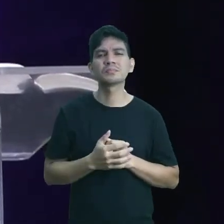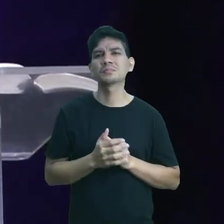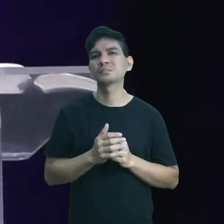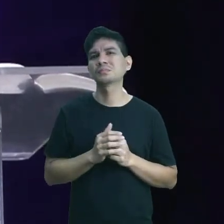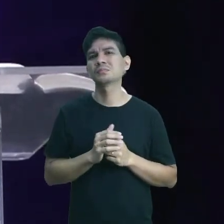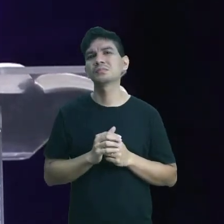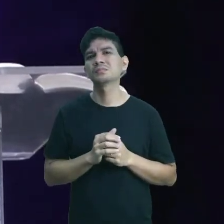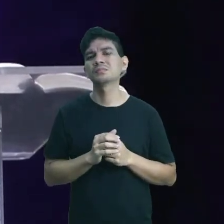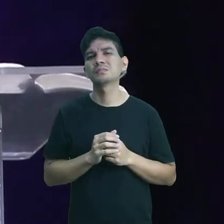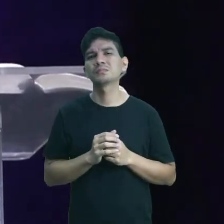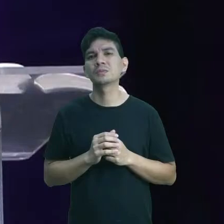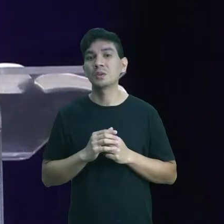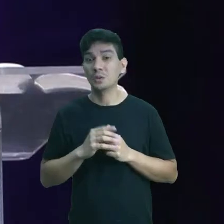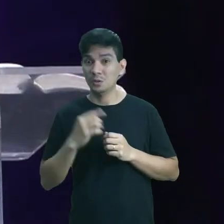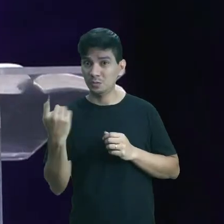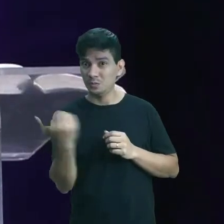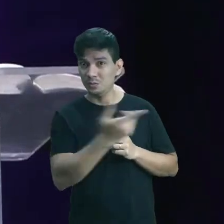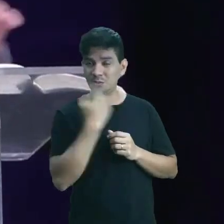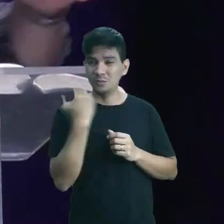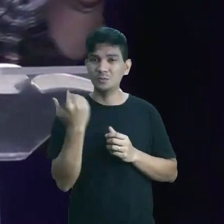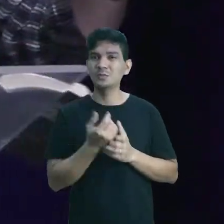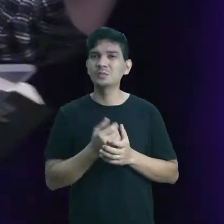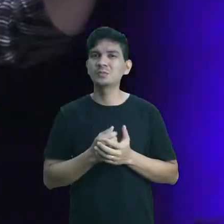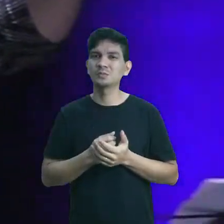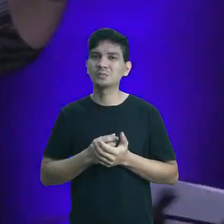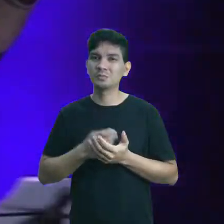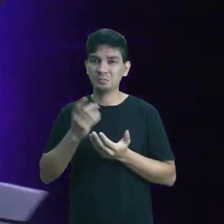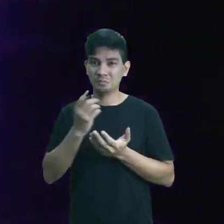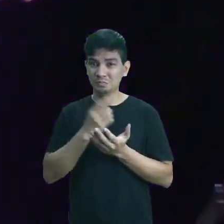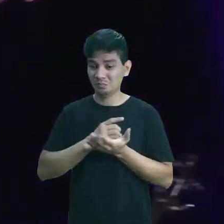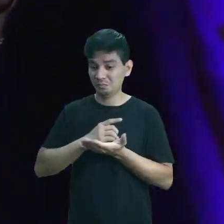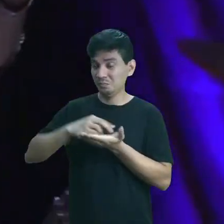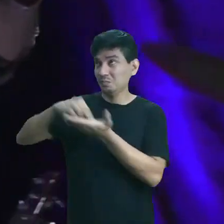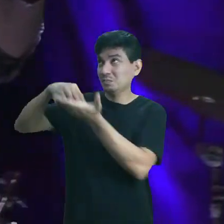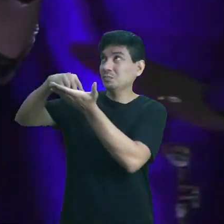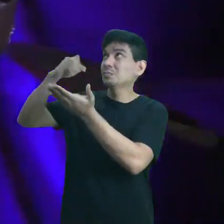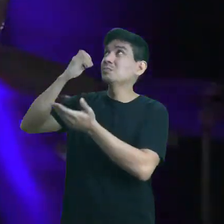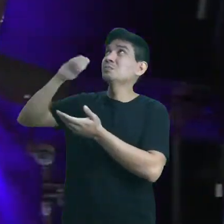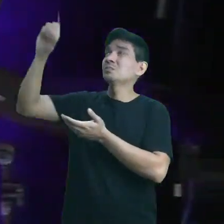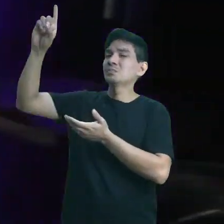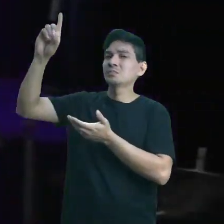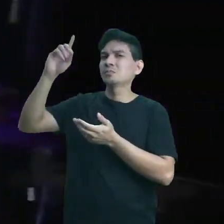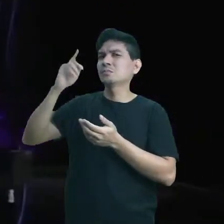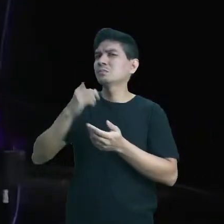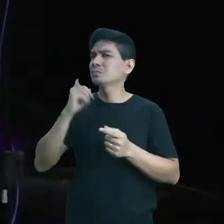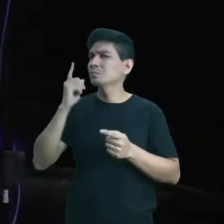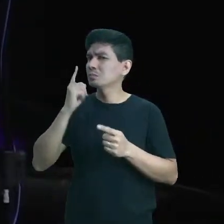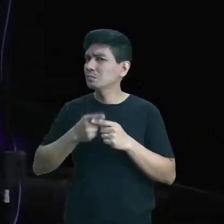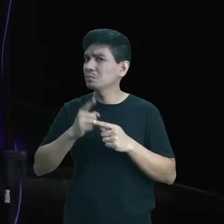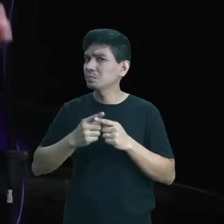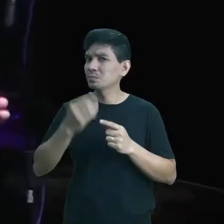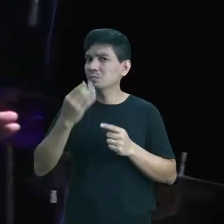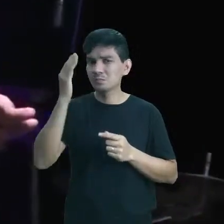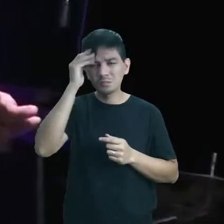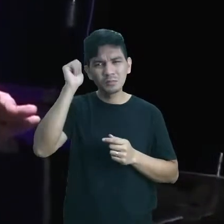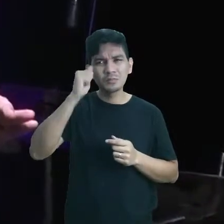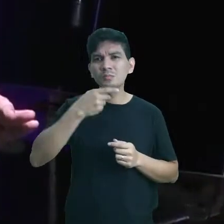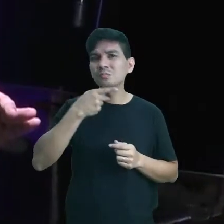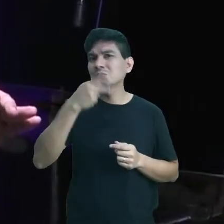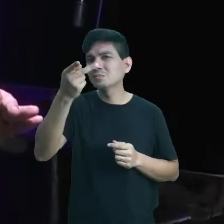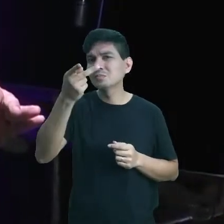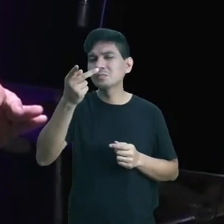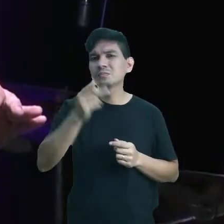Nós vamos prestar contas a Deus. E sabe por que Salomão diz que é o essencial da